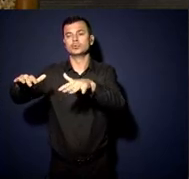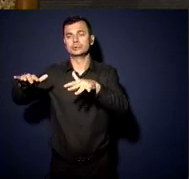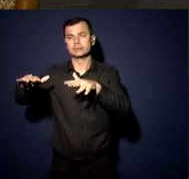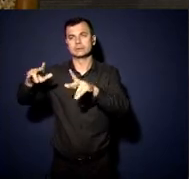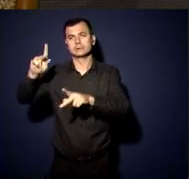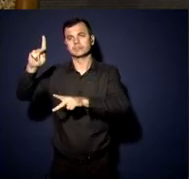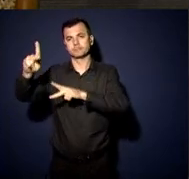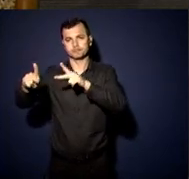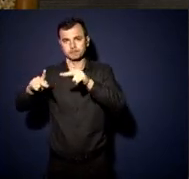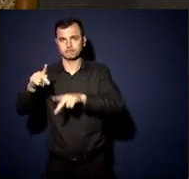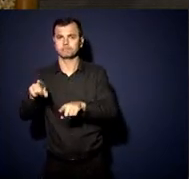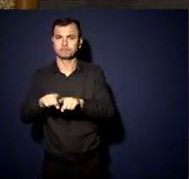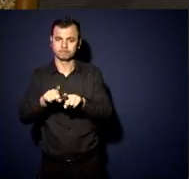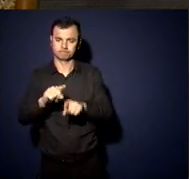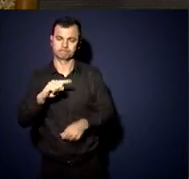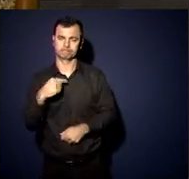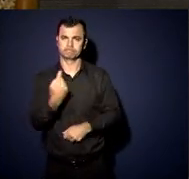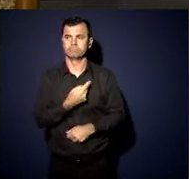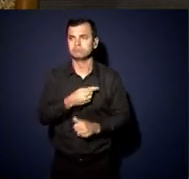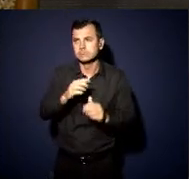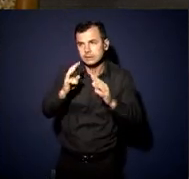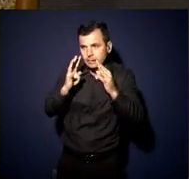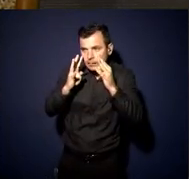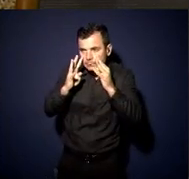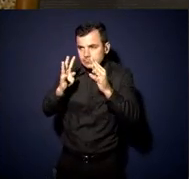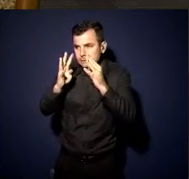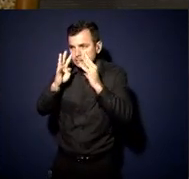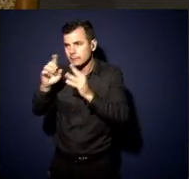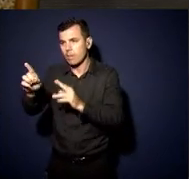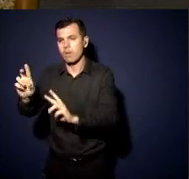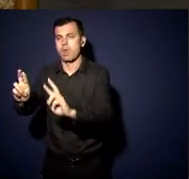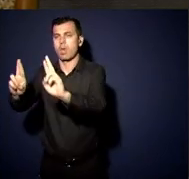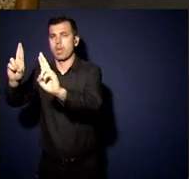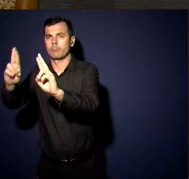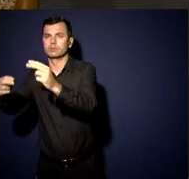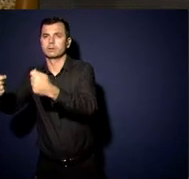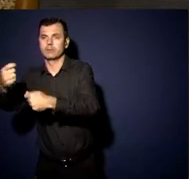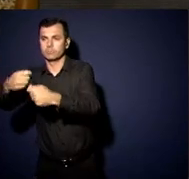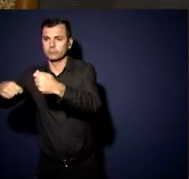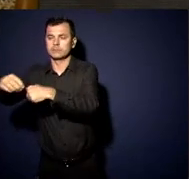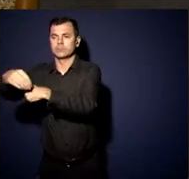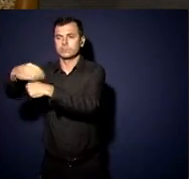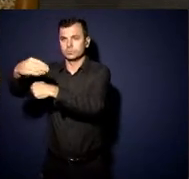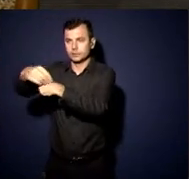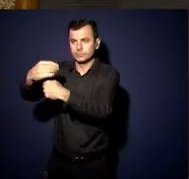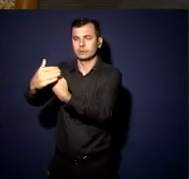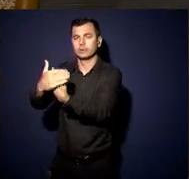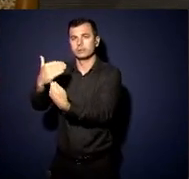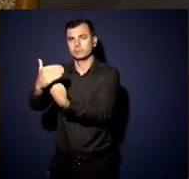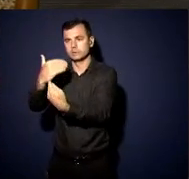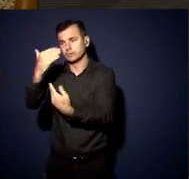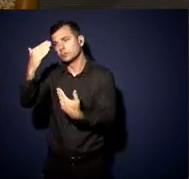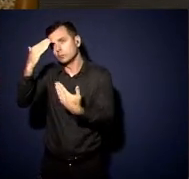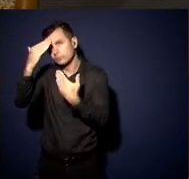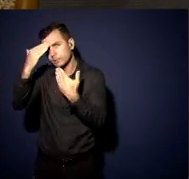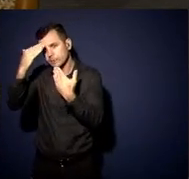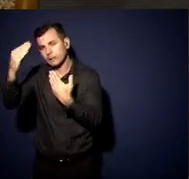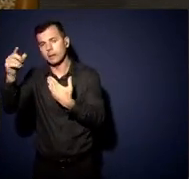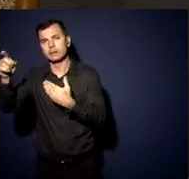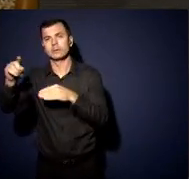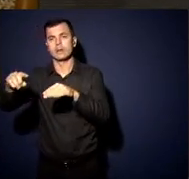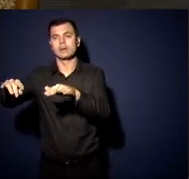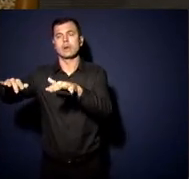capacidade de ouvir os agentes de mercado aqui a gente sempre agradece pelos conselhos pelas boas contribuições nas audiências